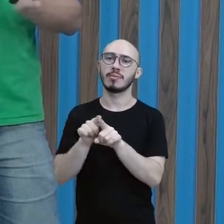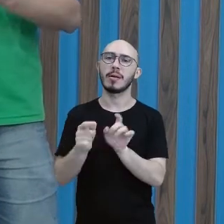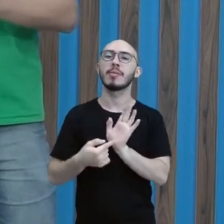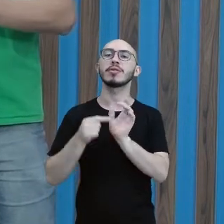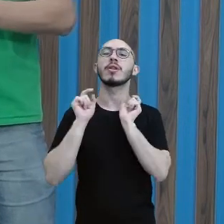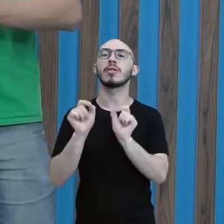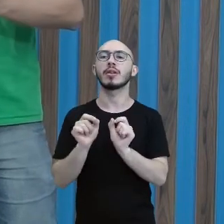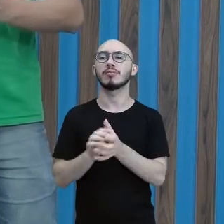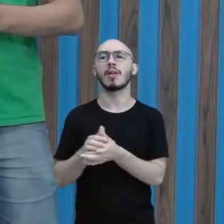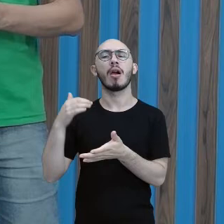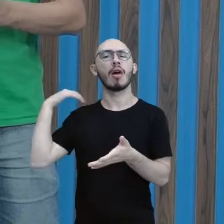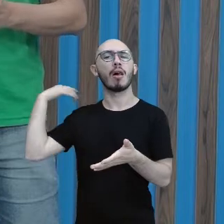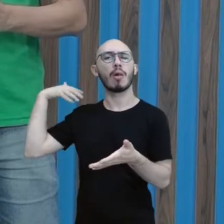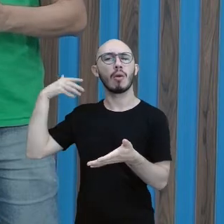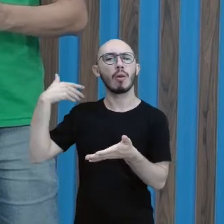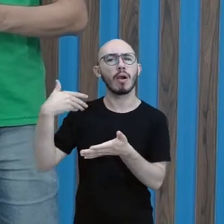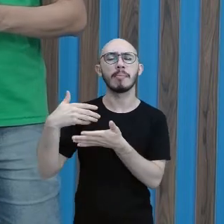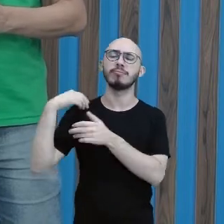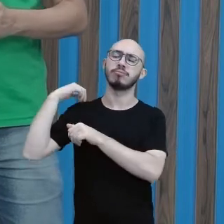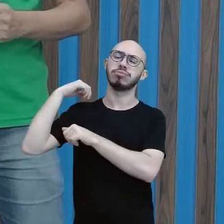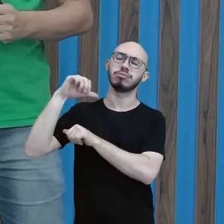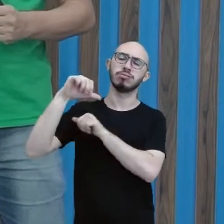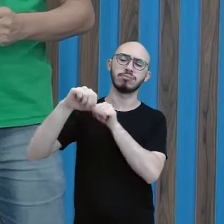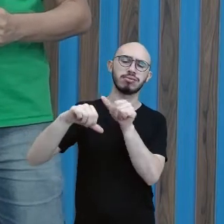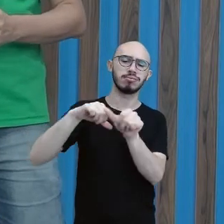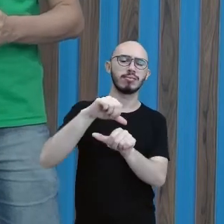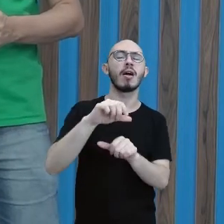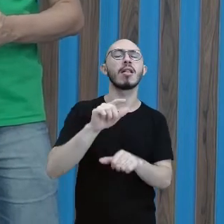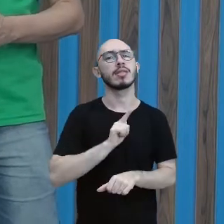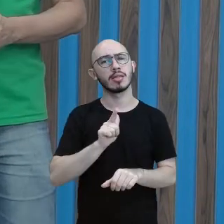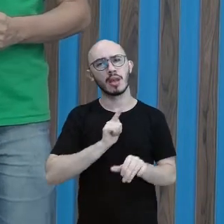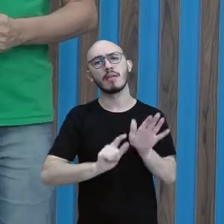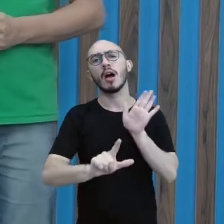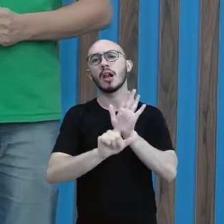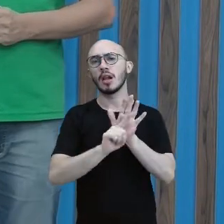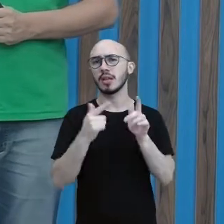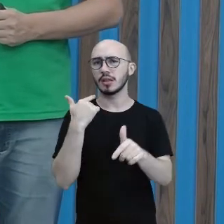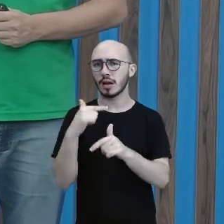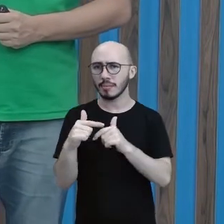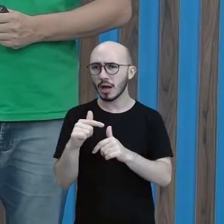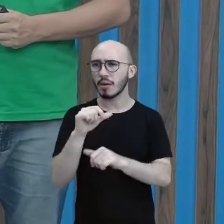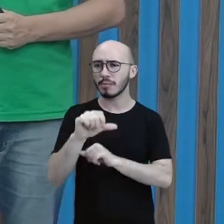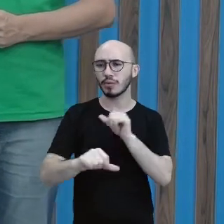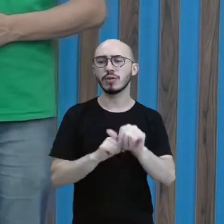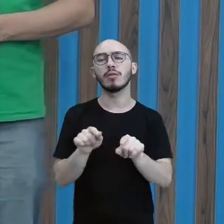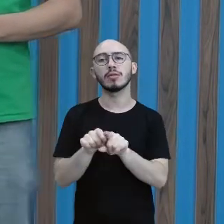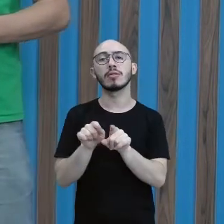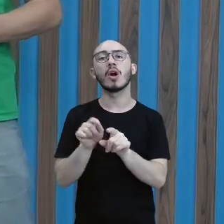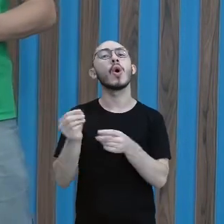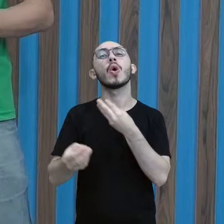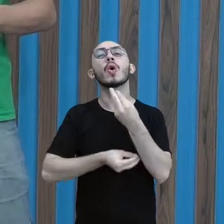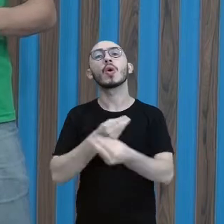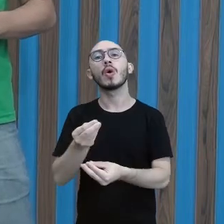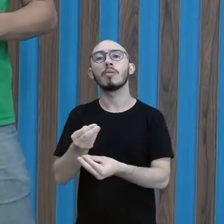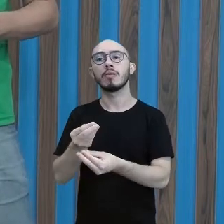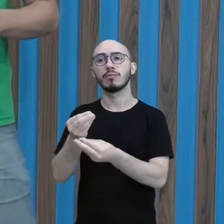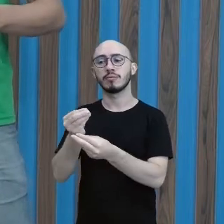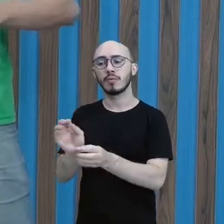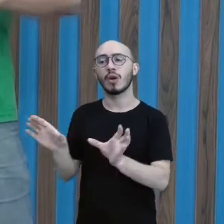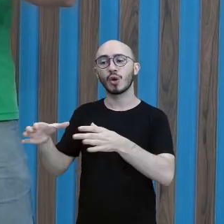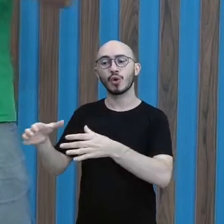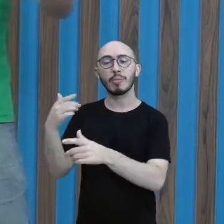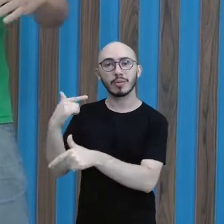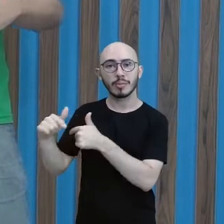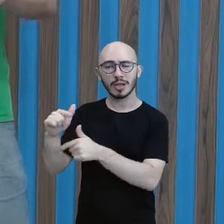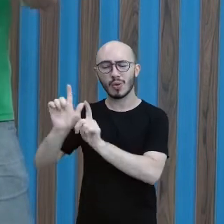de lá para cá muitas coisas mudaram, né? A legislação trabalhista ela foi ajustada a partir da luta dos trabalhadores e trabalhadoras, também foi ajustada a